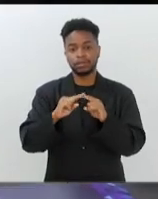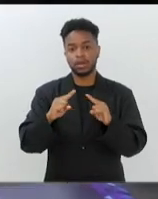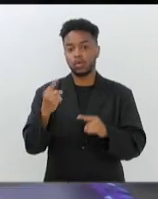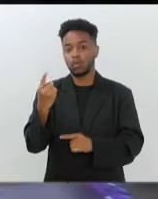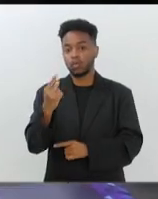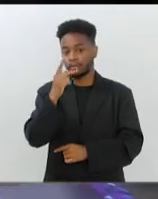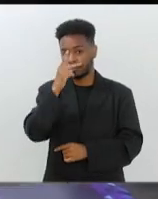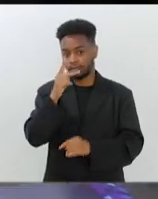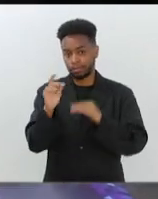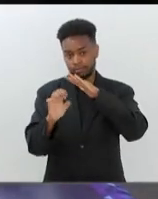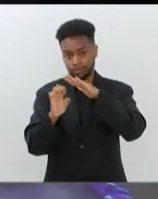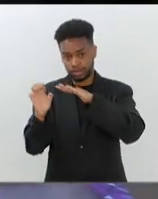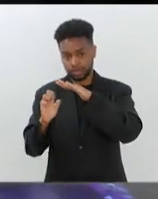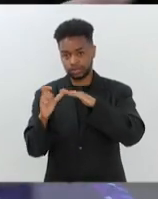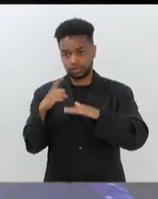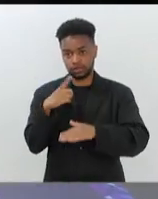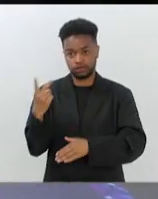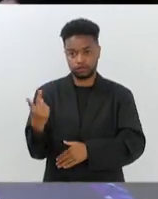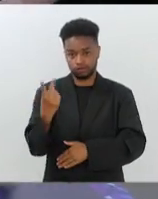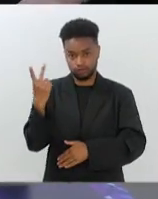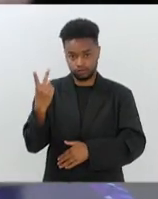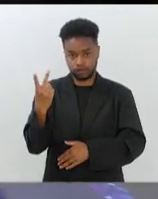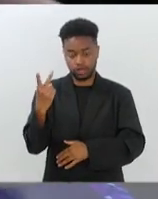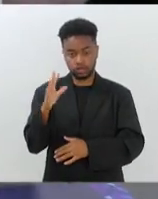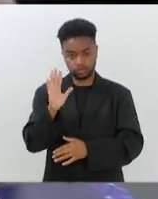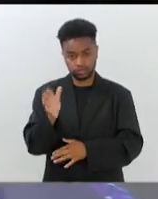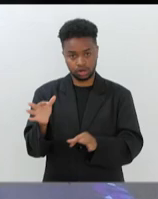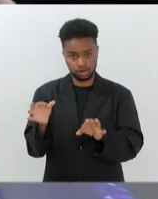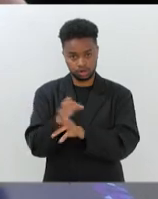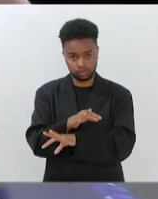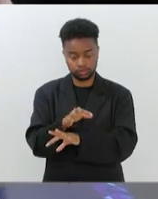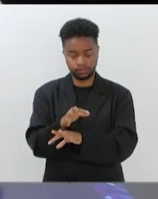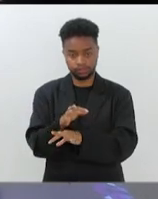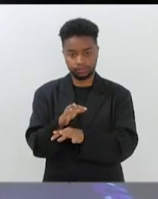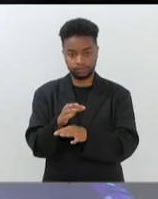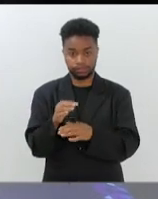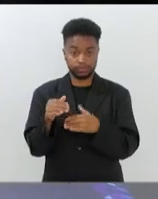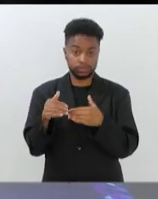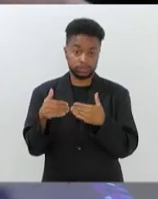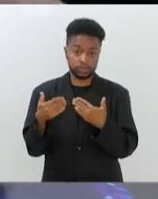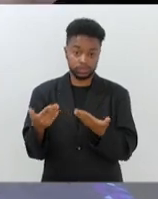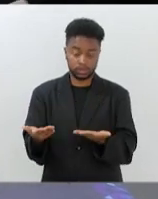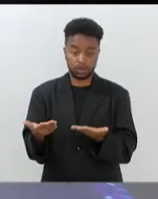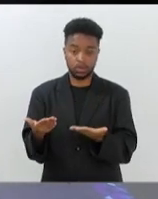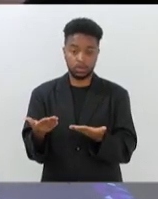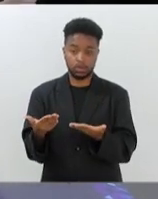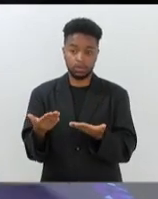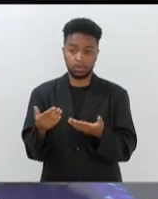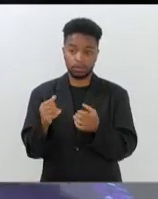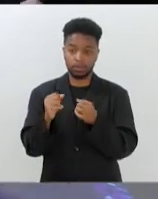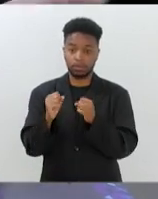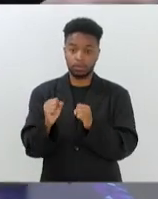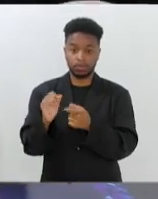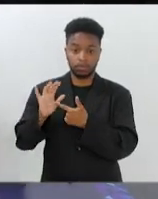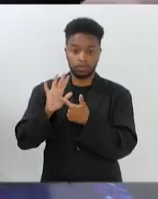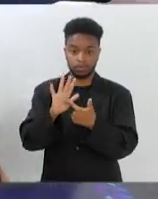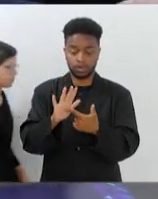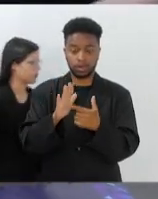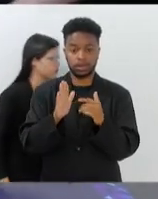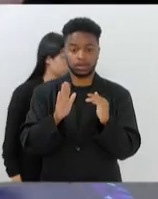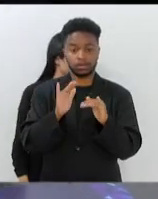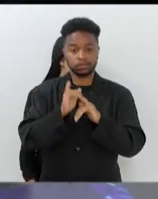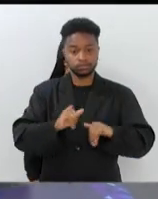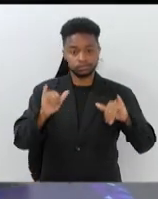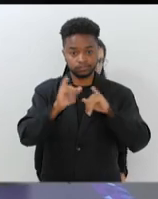chegasse a esse valor a partir de Então essa eh possibilidade da apresentação das campanhas seria